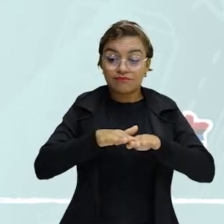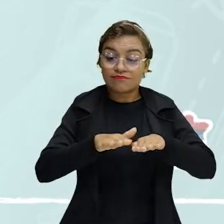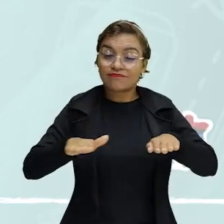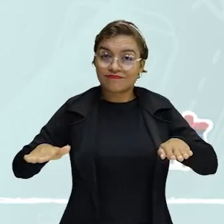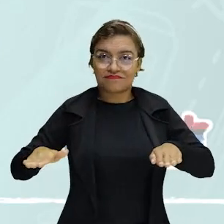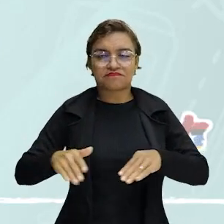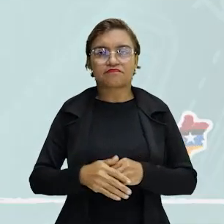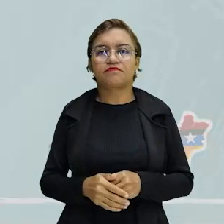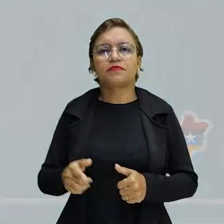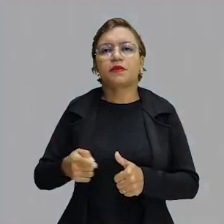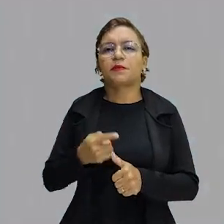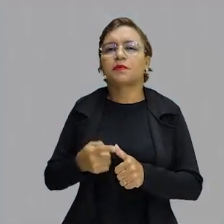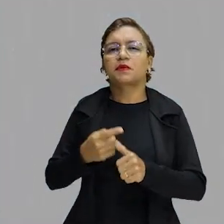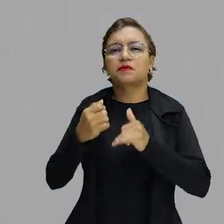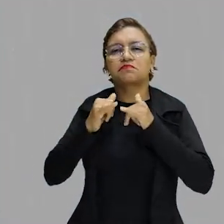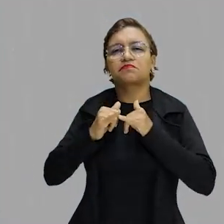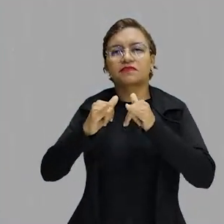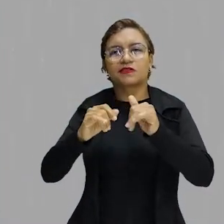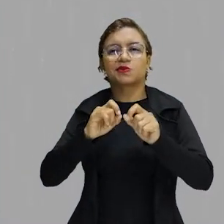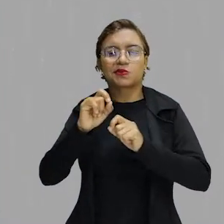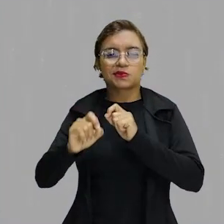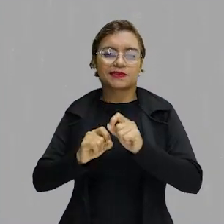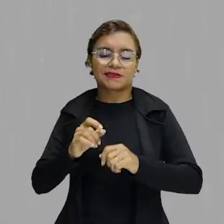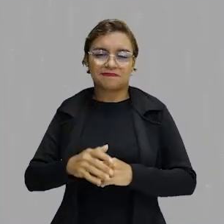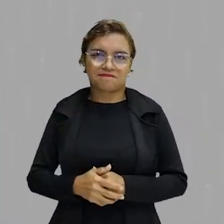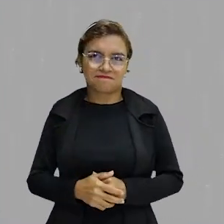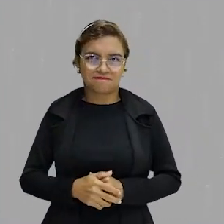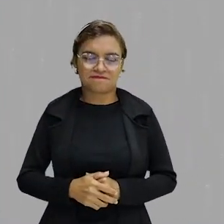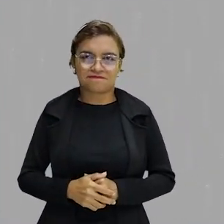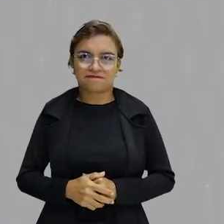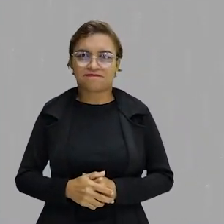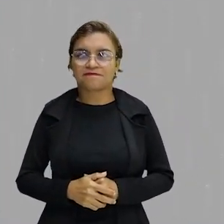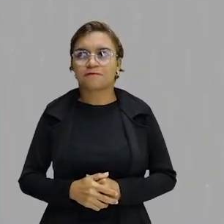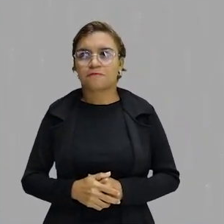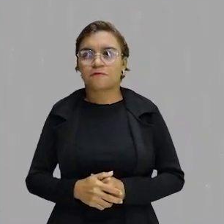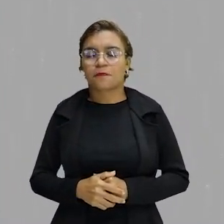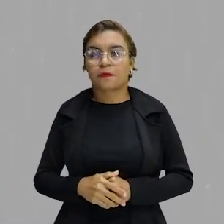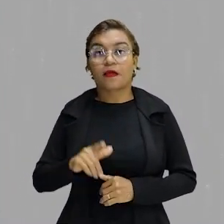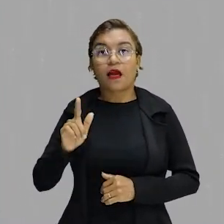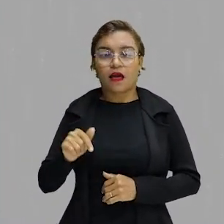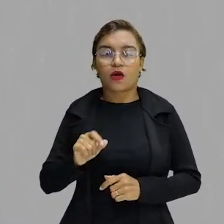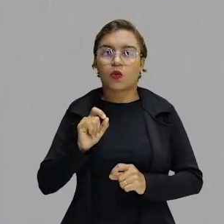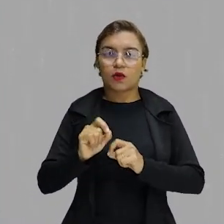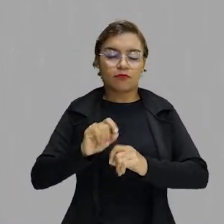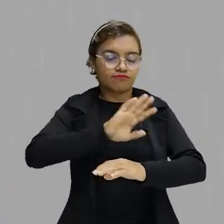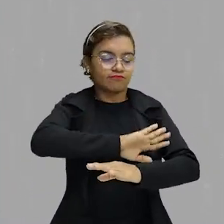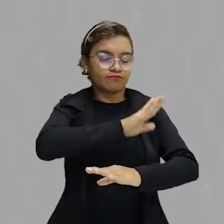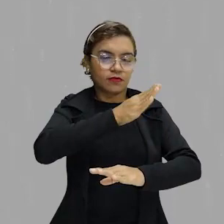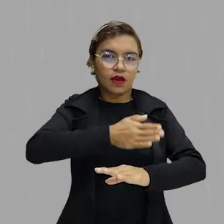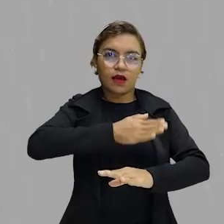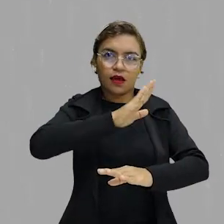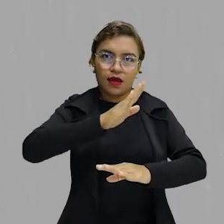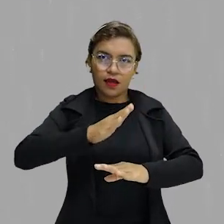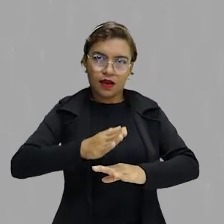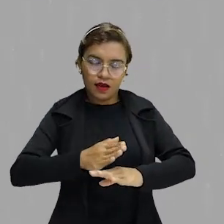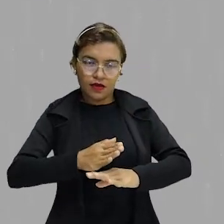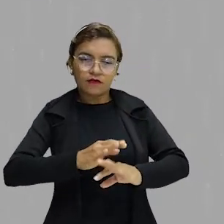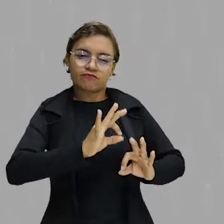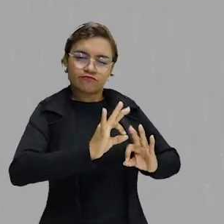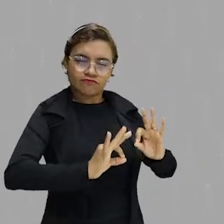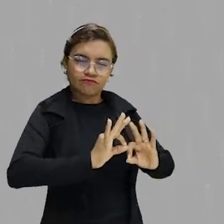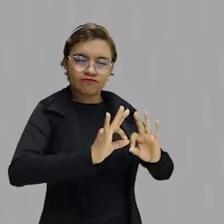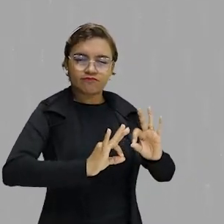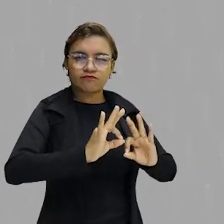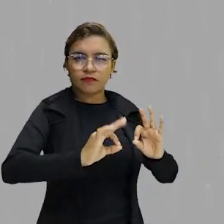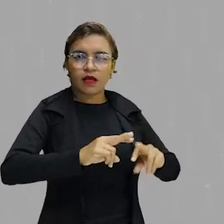A primeira coisa que eu te digo, galera, os agentes exógenos são aqueles que vão modelar o relevo pelos elementos do clima. Quem são